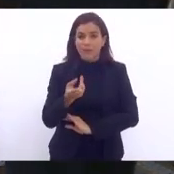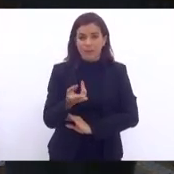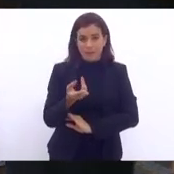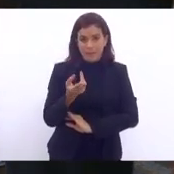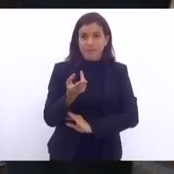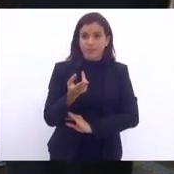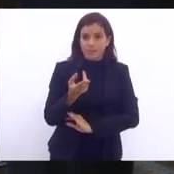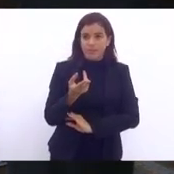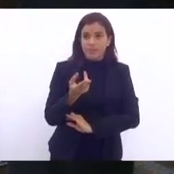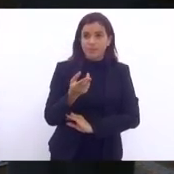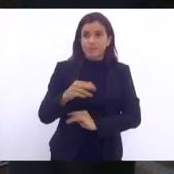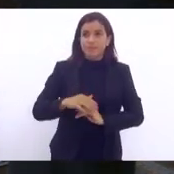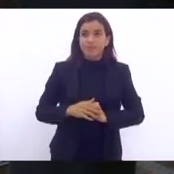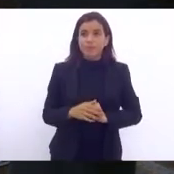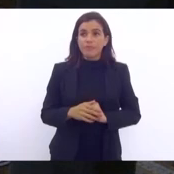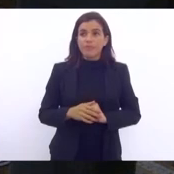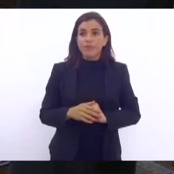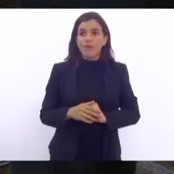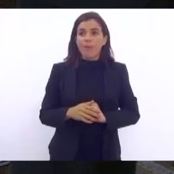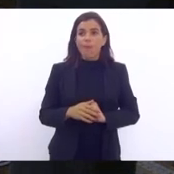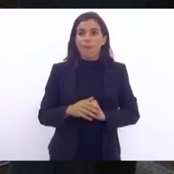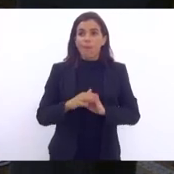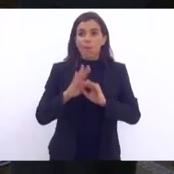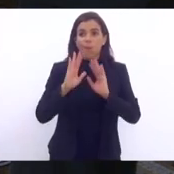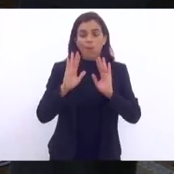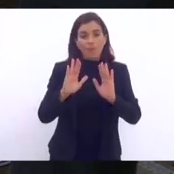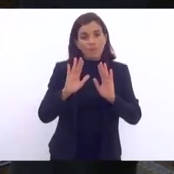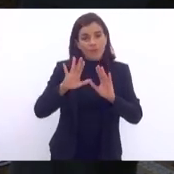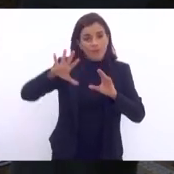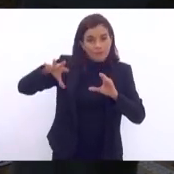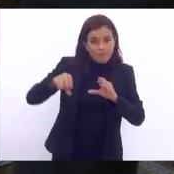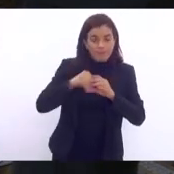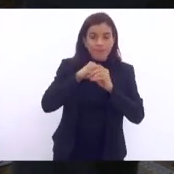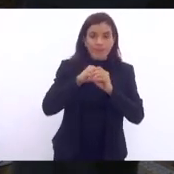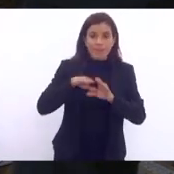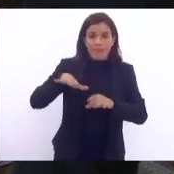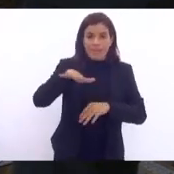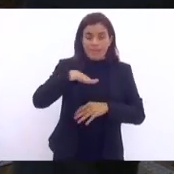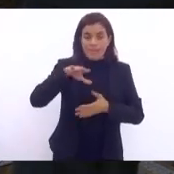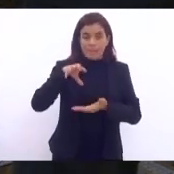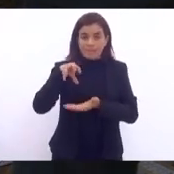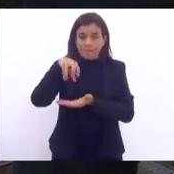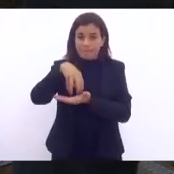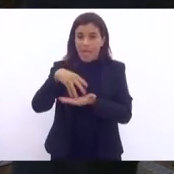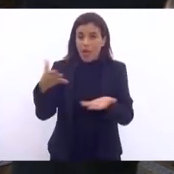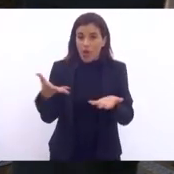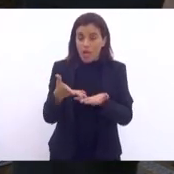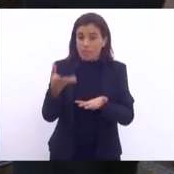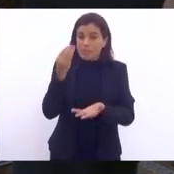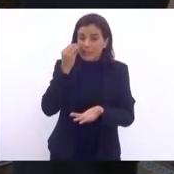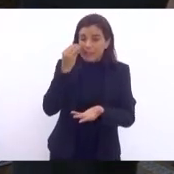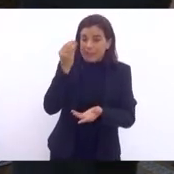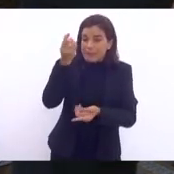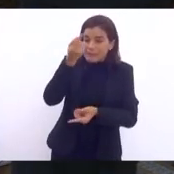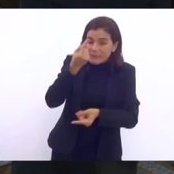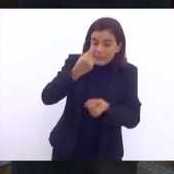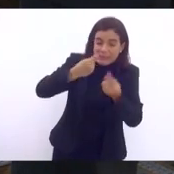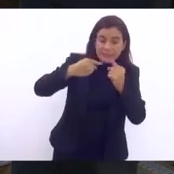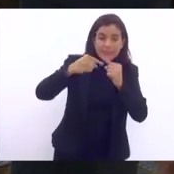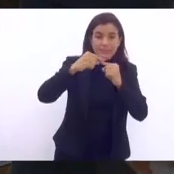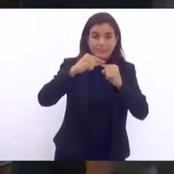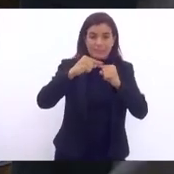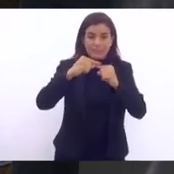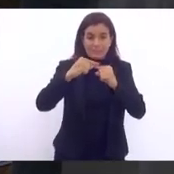o FEP nesses setores. Nós agora aqui estamos corrigindo isso e voltando à situação atual.